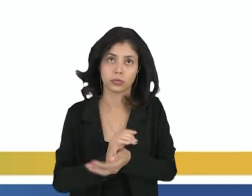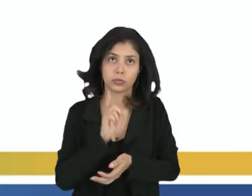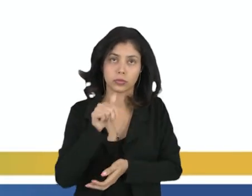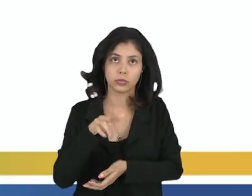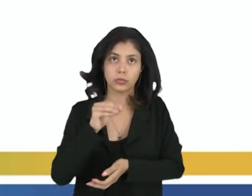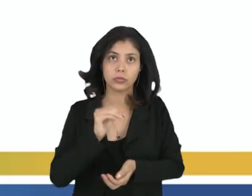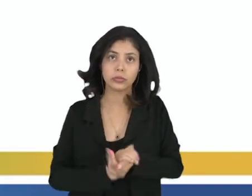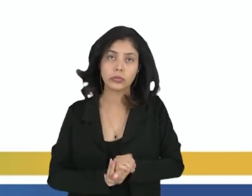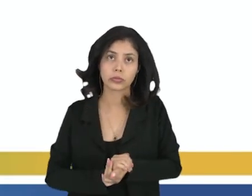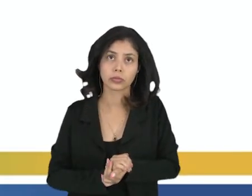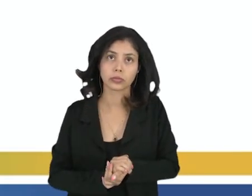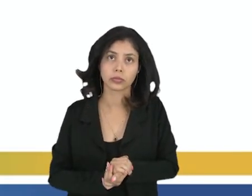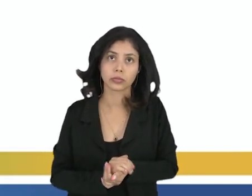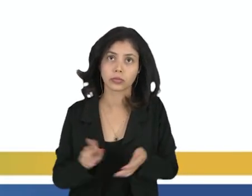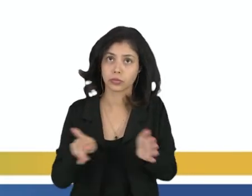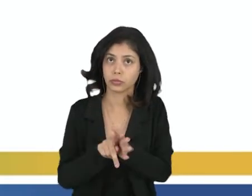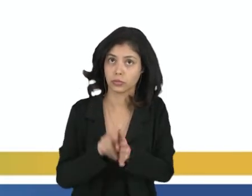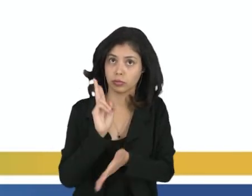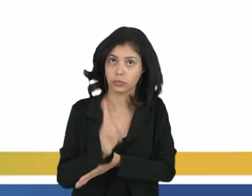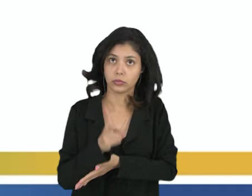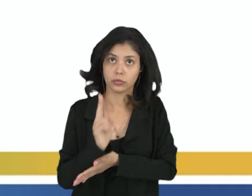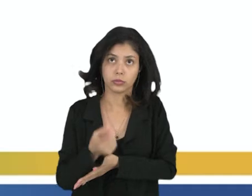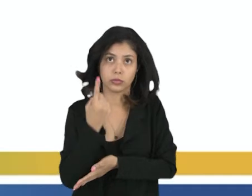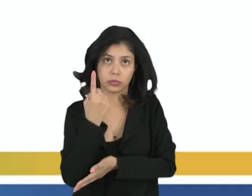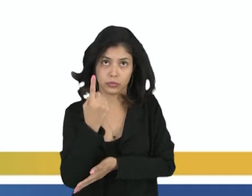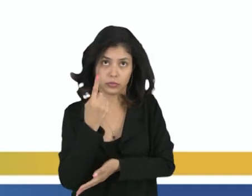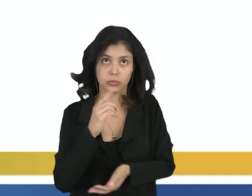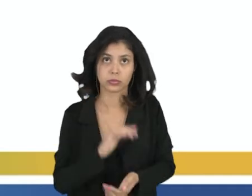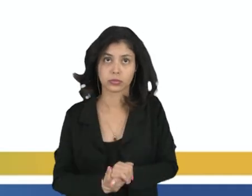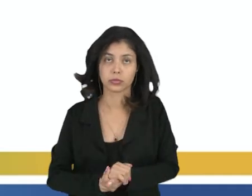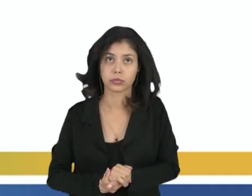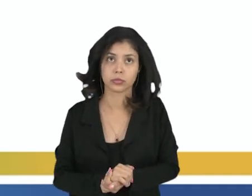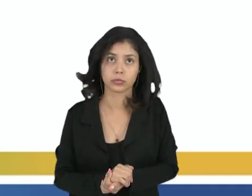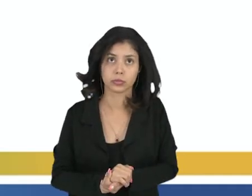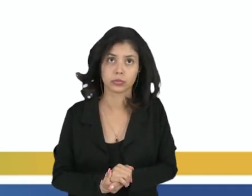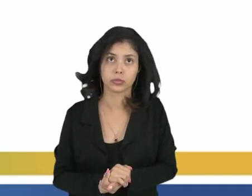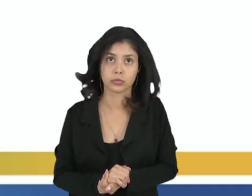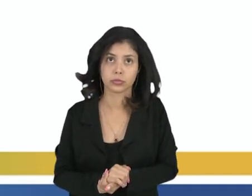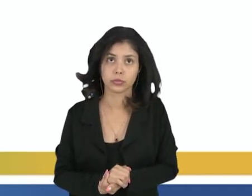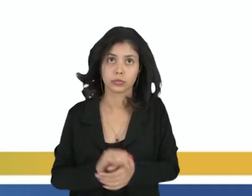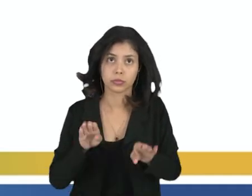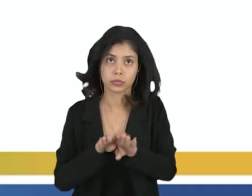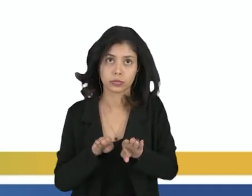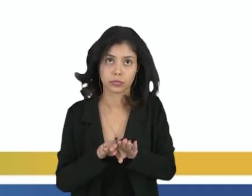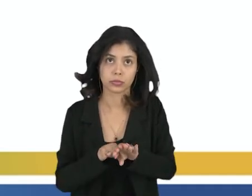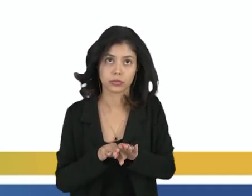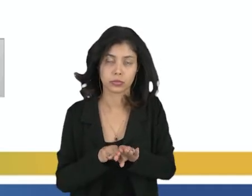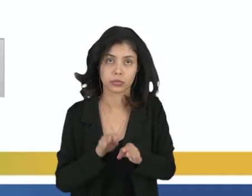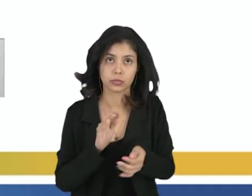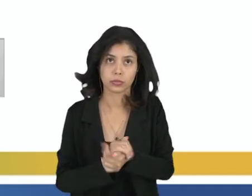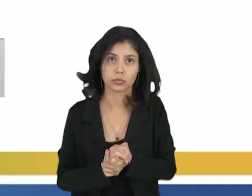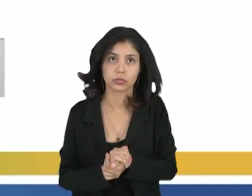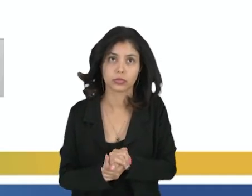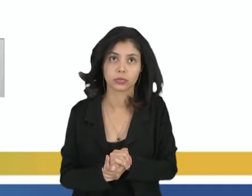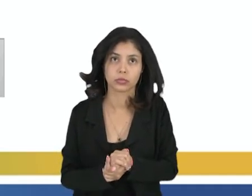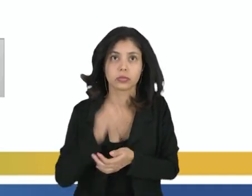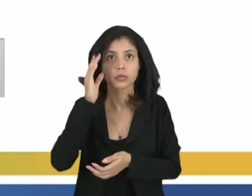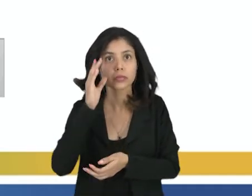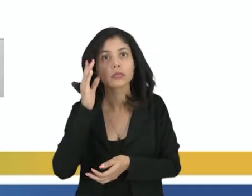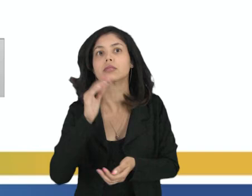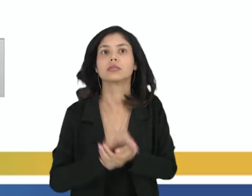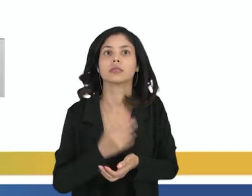líquido puro, sua concentração é sempre igual a 1, então esse valor aqui não vai influenciar, por isso que